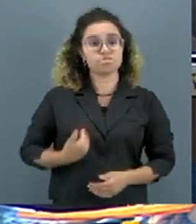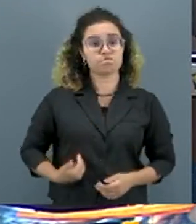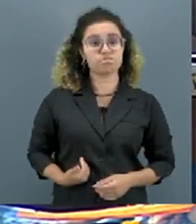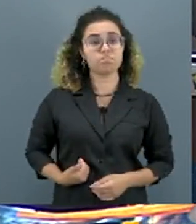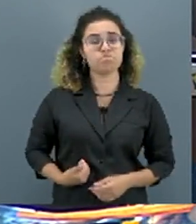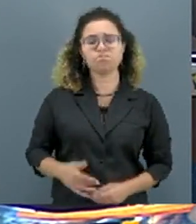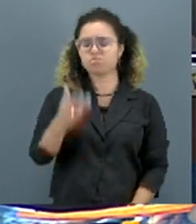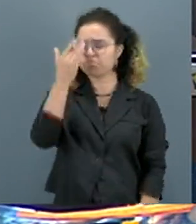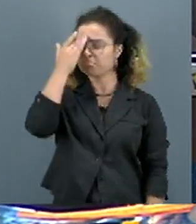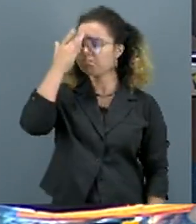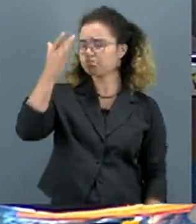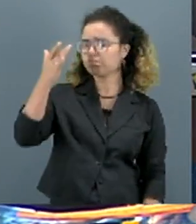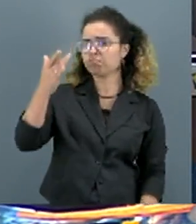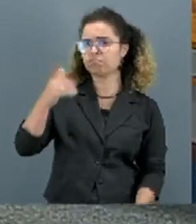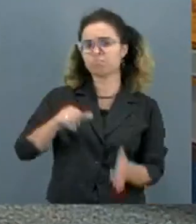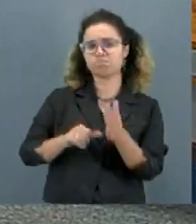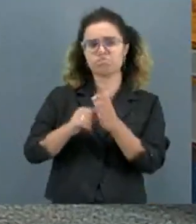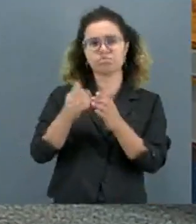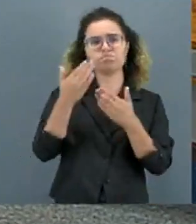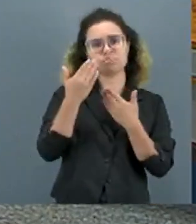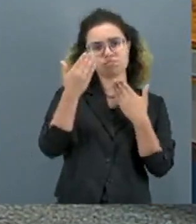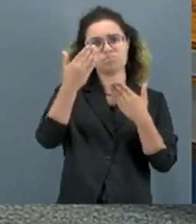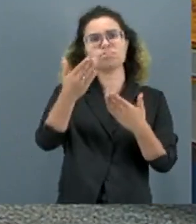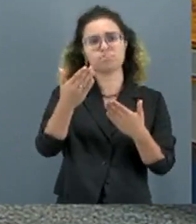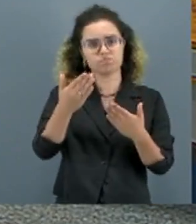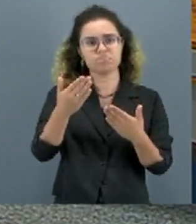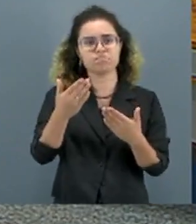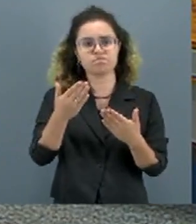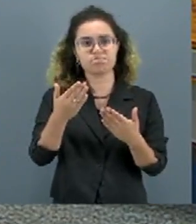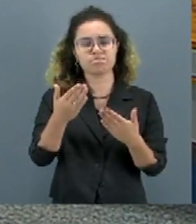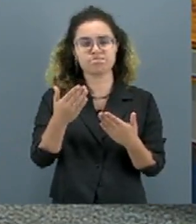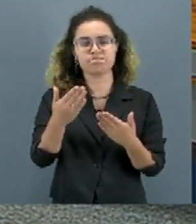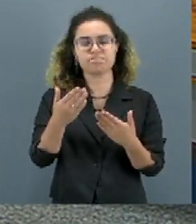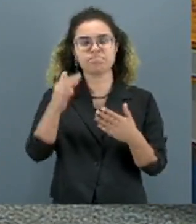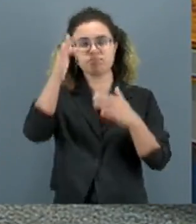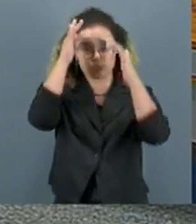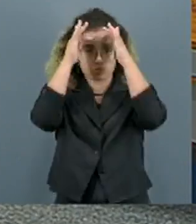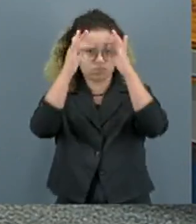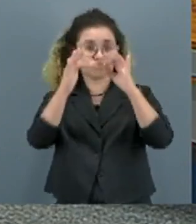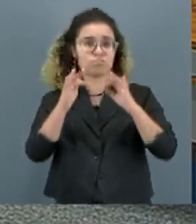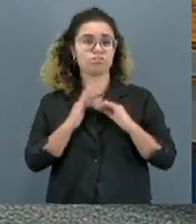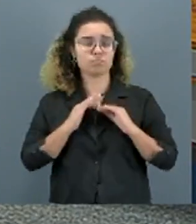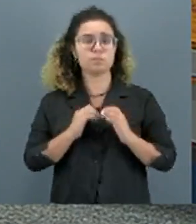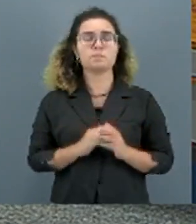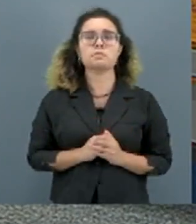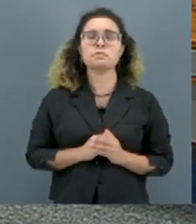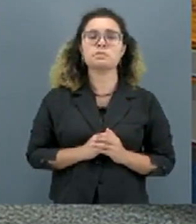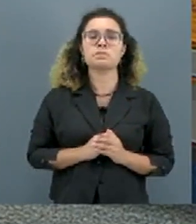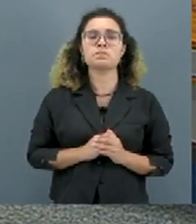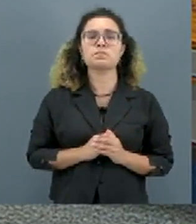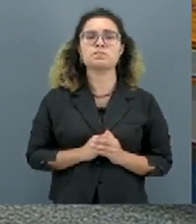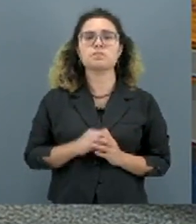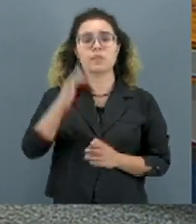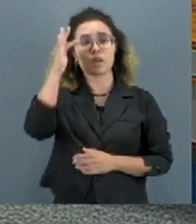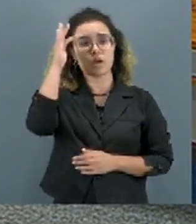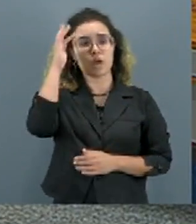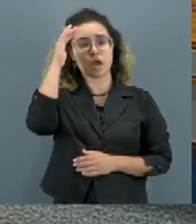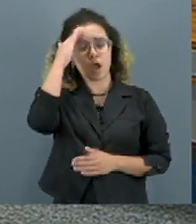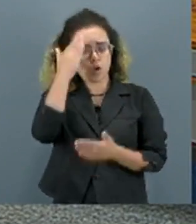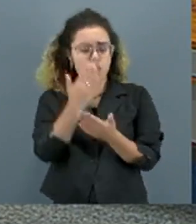quero para agradecer a vossa excelência a confiança e a